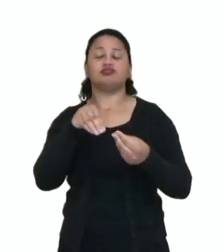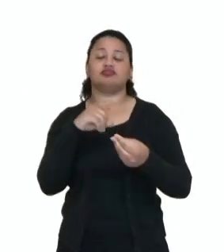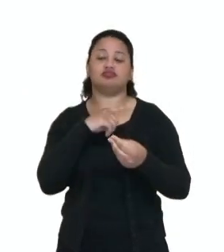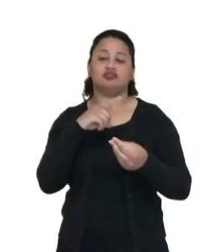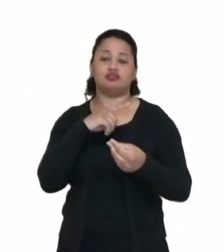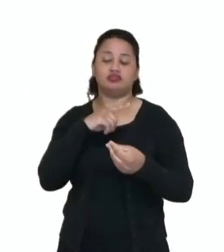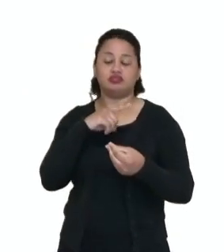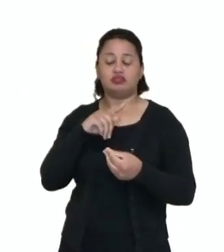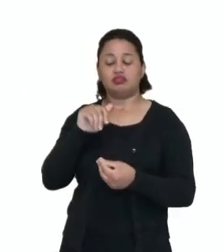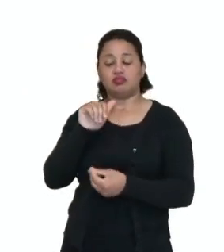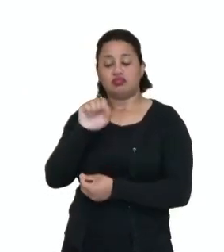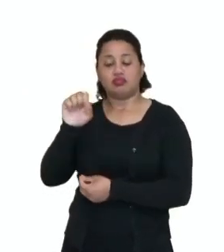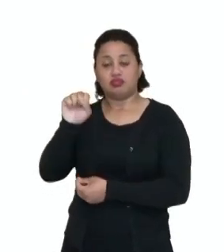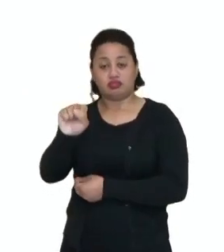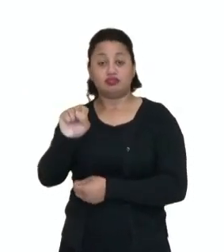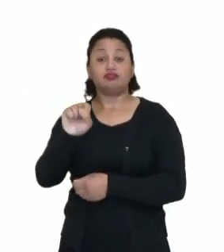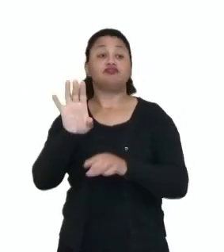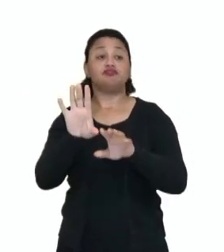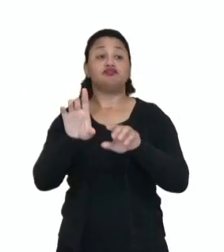gases.